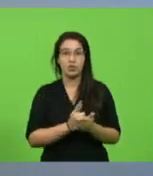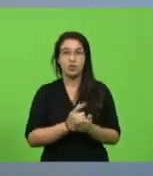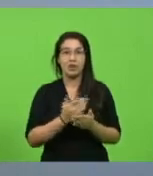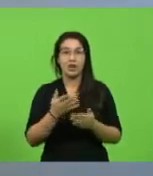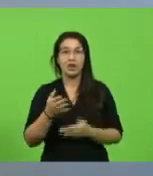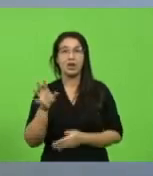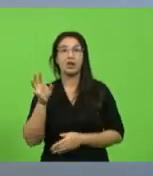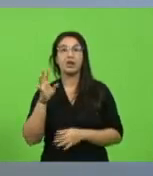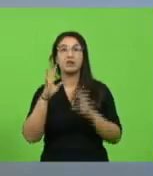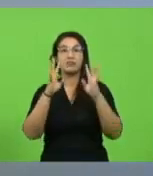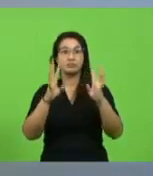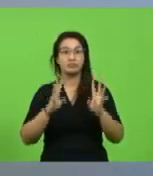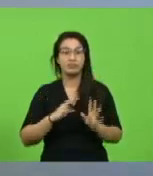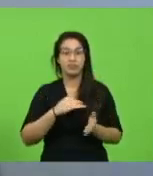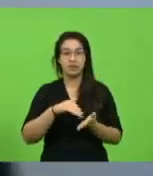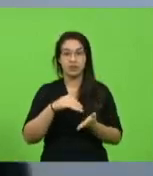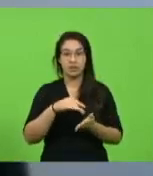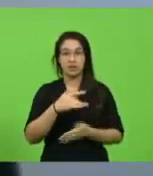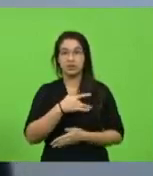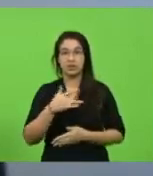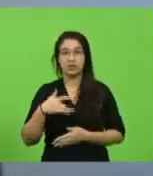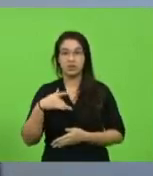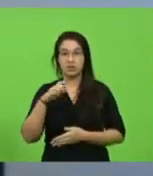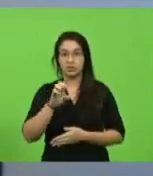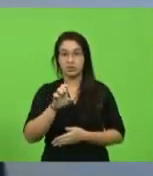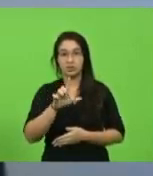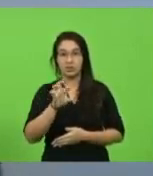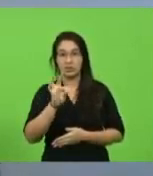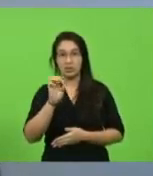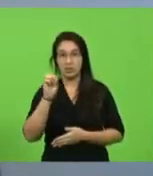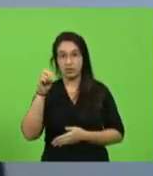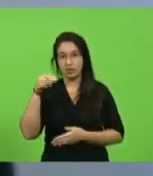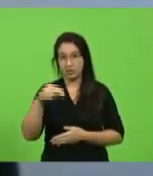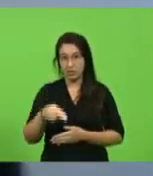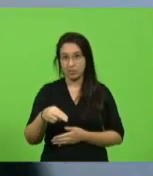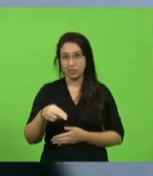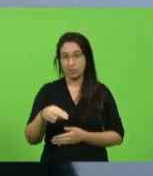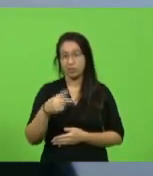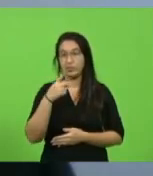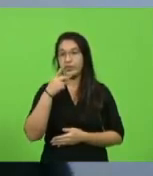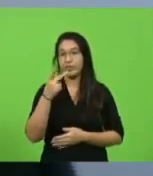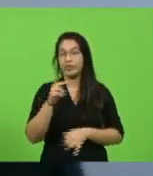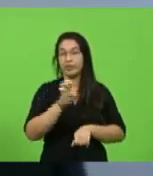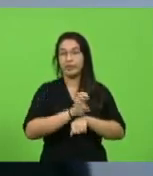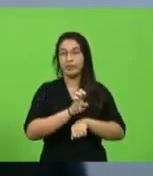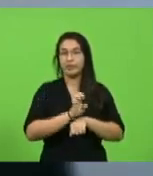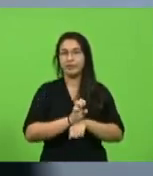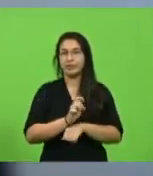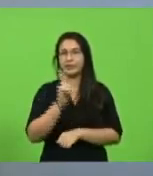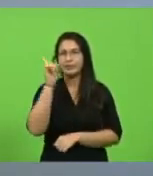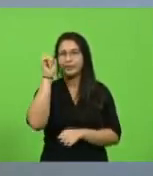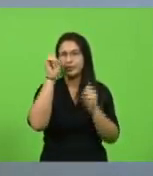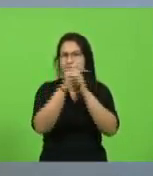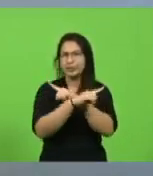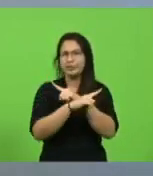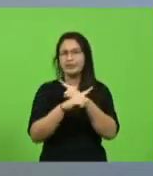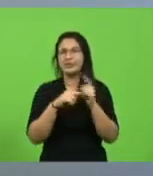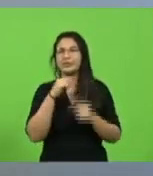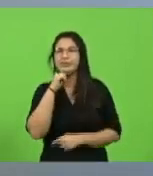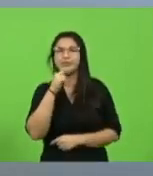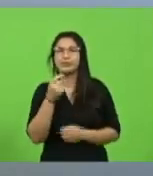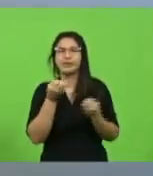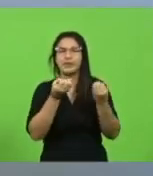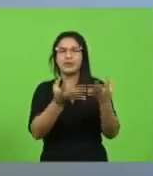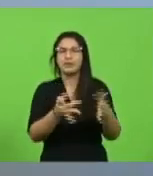o secretário de Saúde, senhor Elton Zeferino, expor que o governo do Estado estava com dificuldades de garantir a entrega